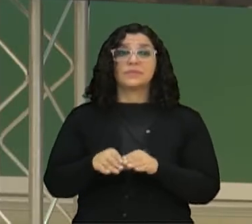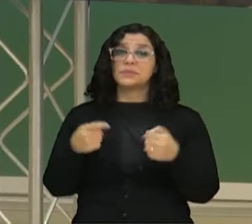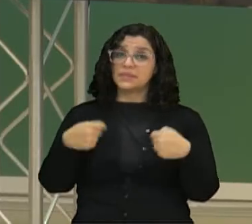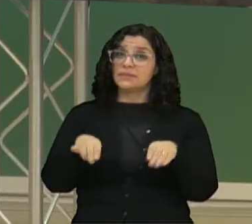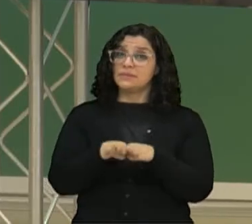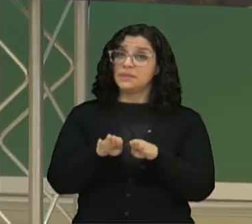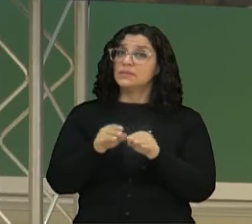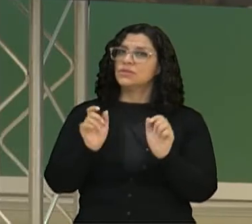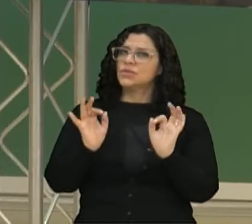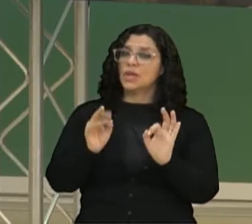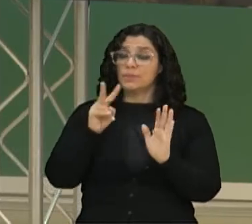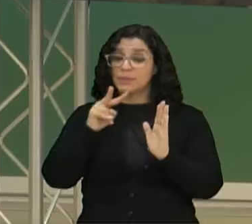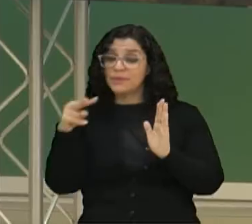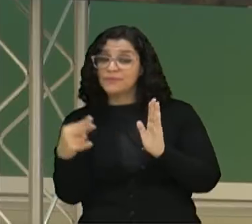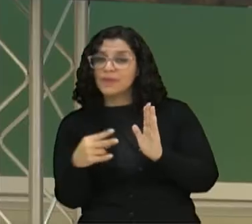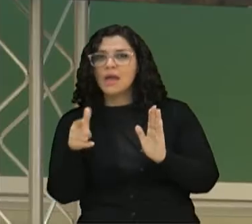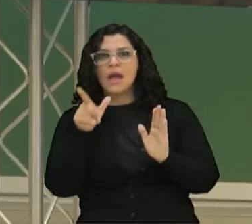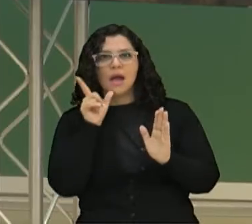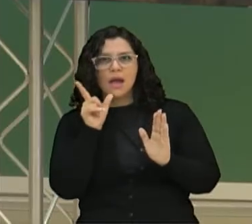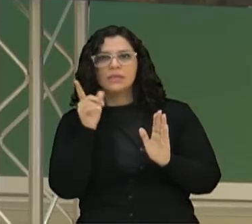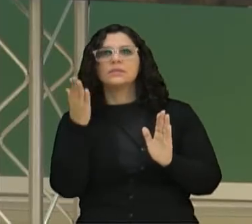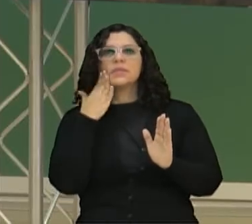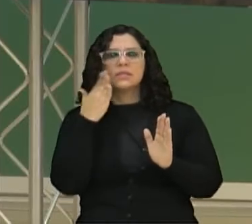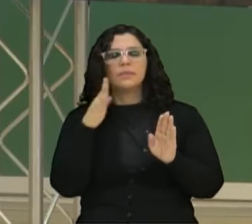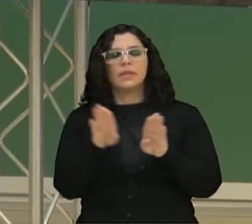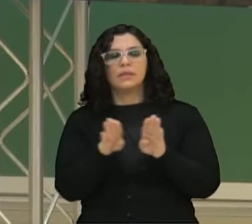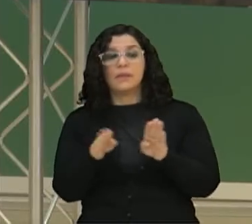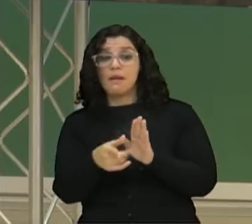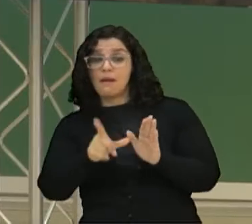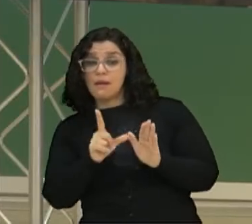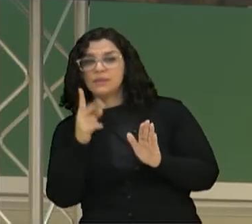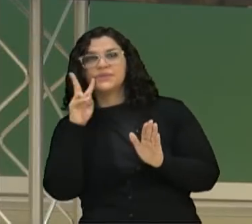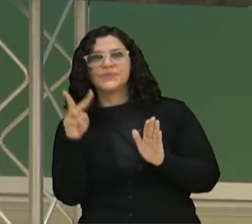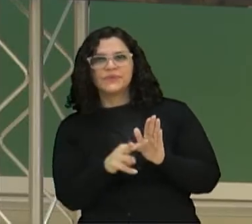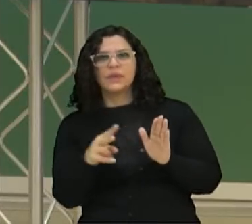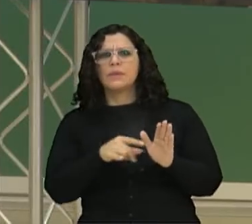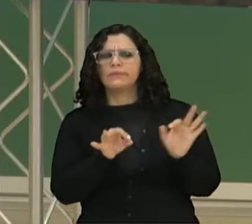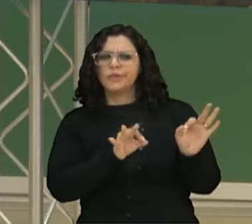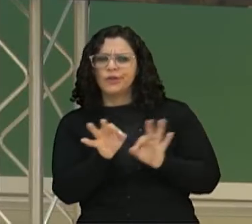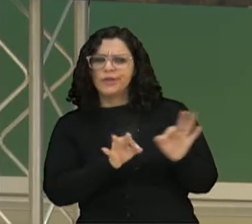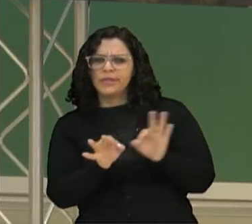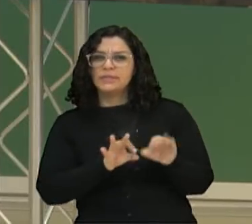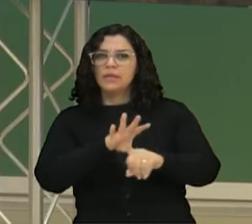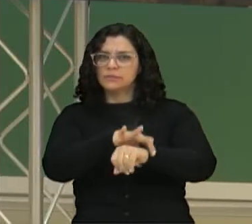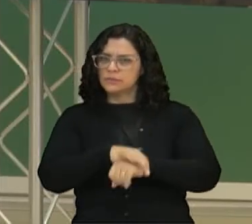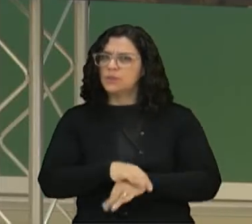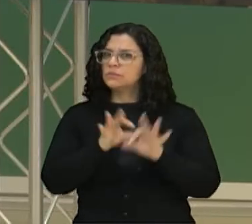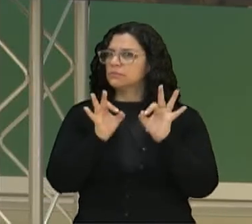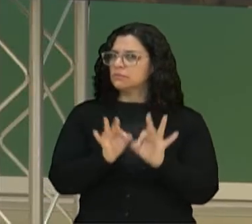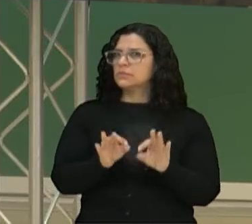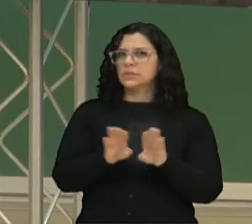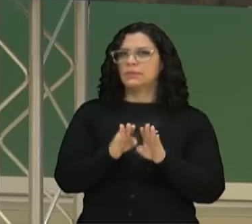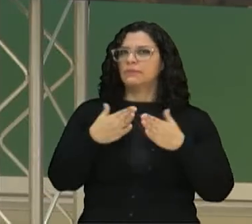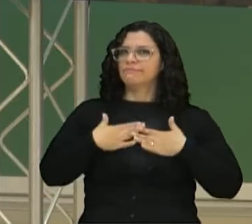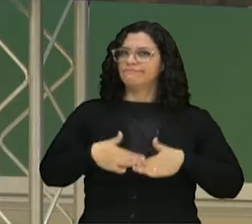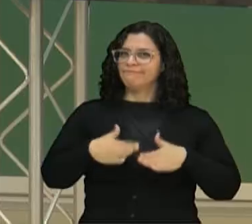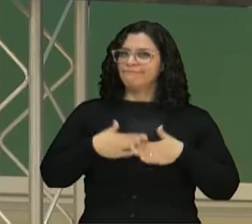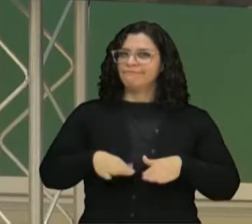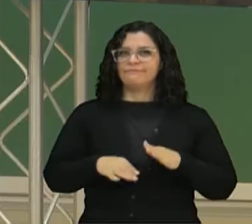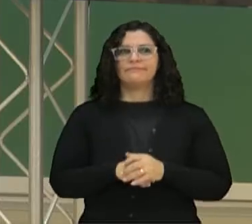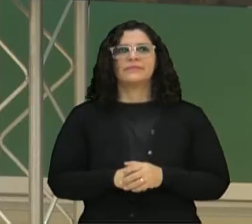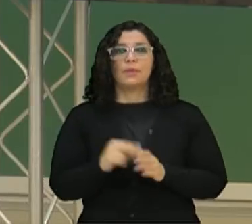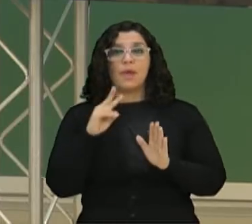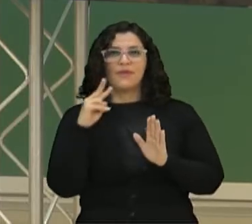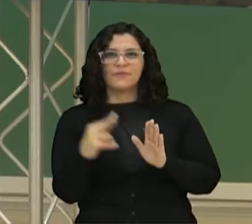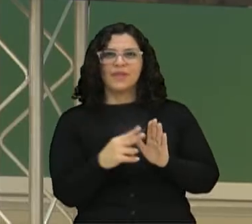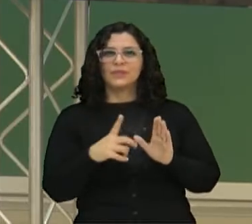tudo isso já é visto antes para que não tenha maiores preocupações, né? Com questões de segurança. Então é tudo tranquilo, né? Deu para a